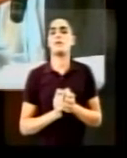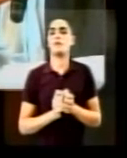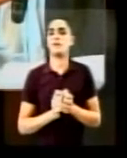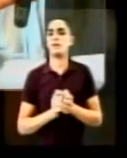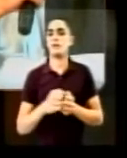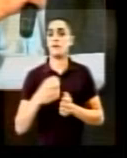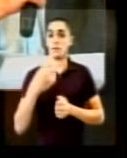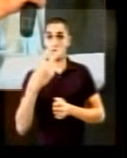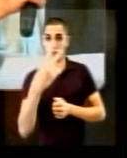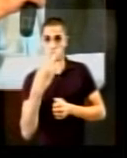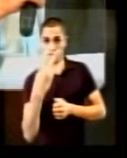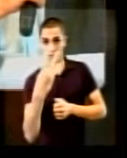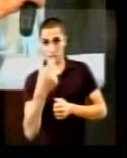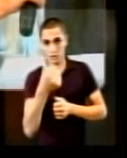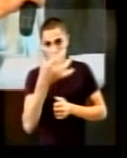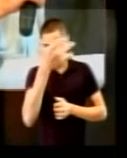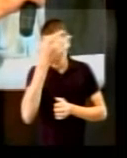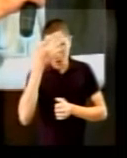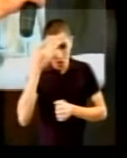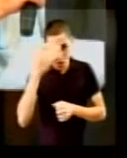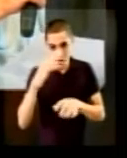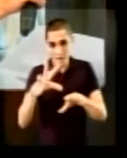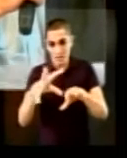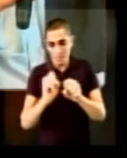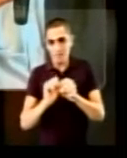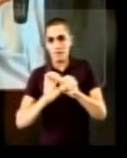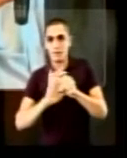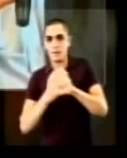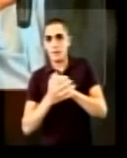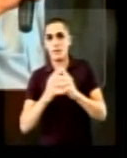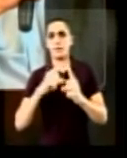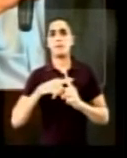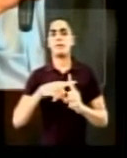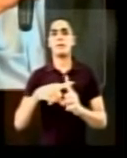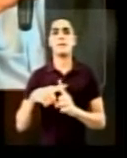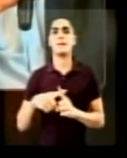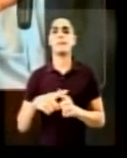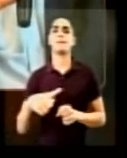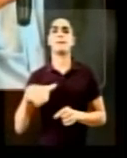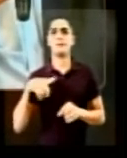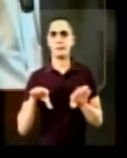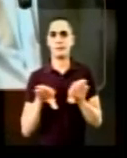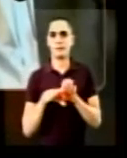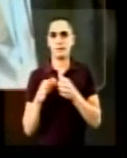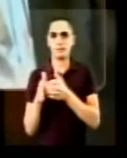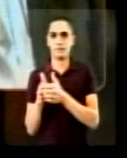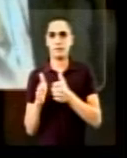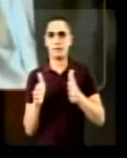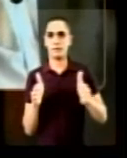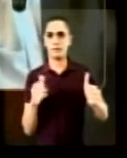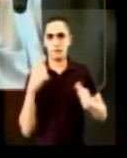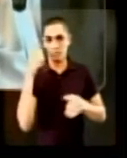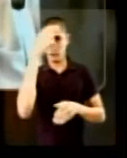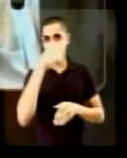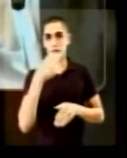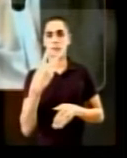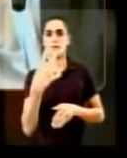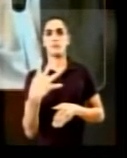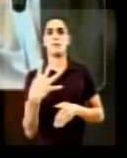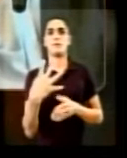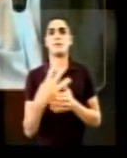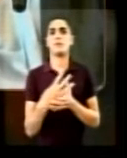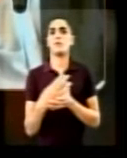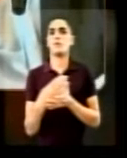236 PCRs positivos. Nós tivemos também, no período de 24 horas últimas,